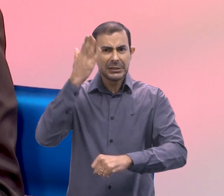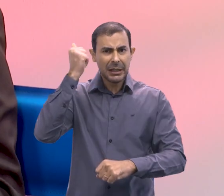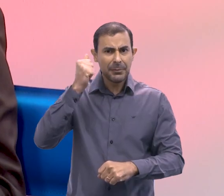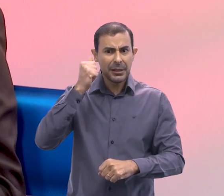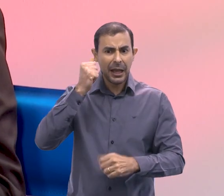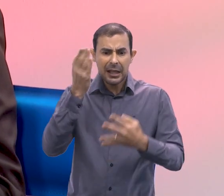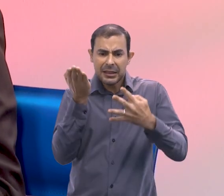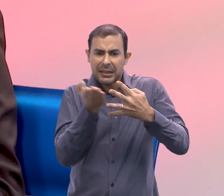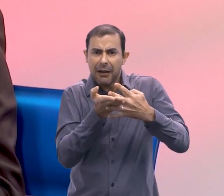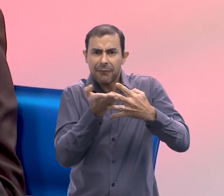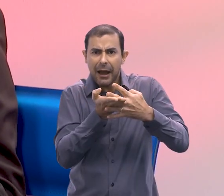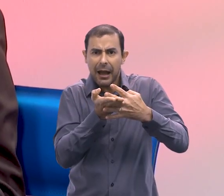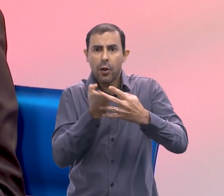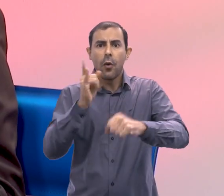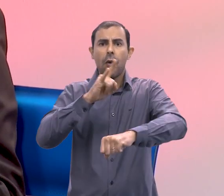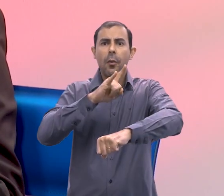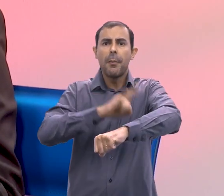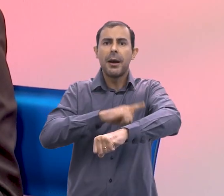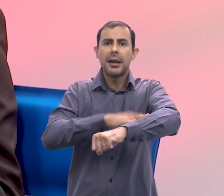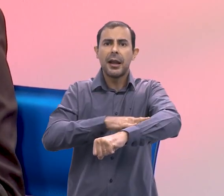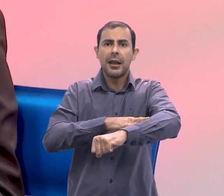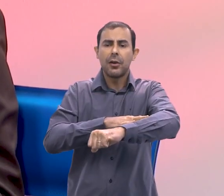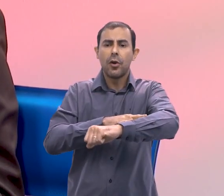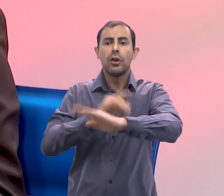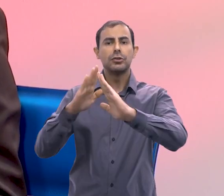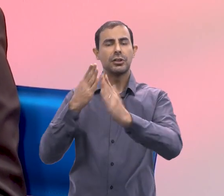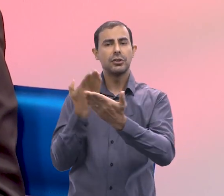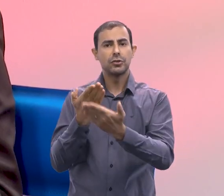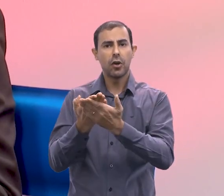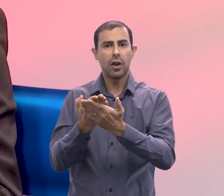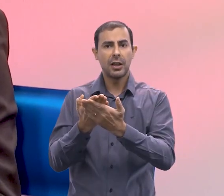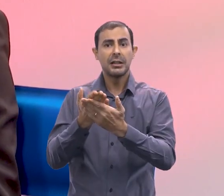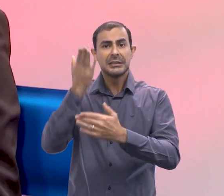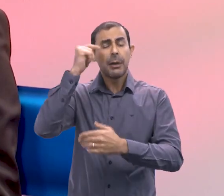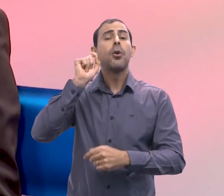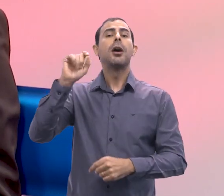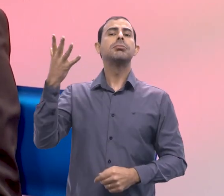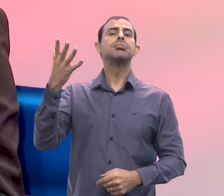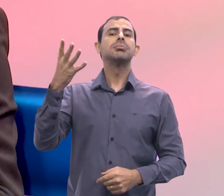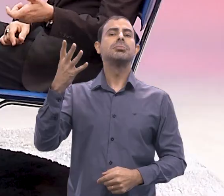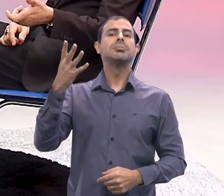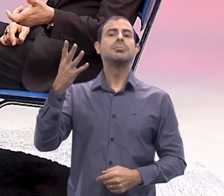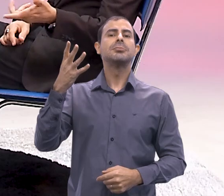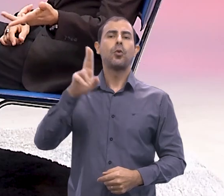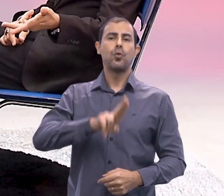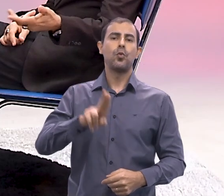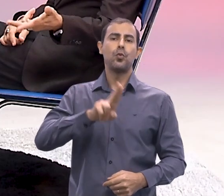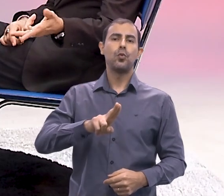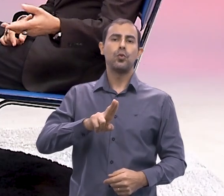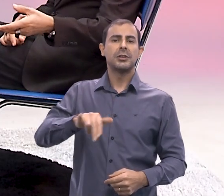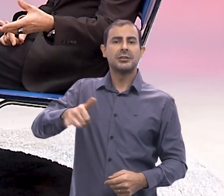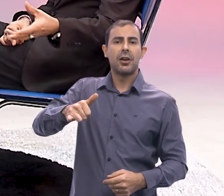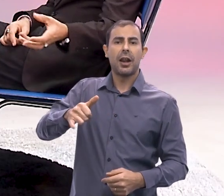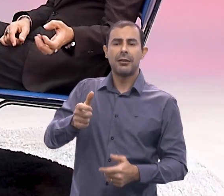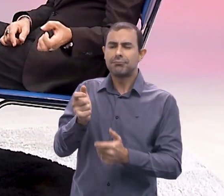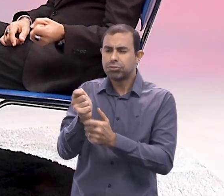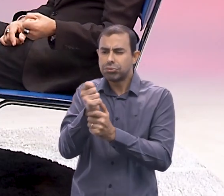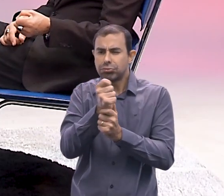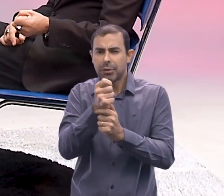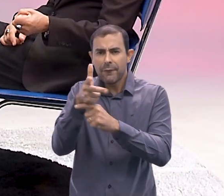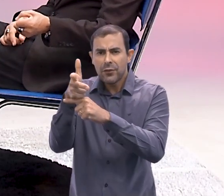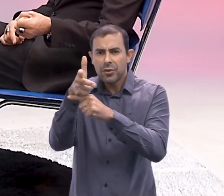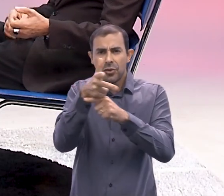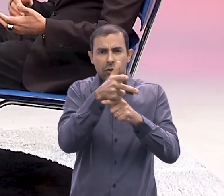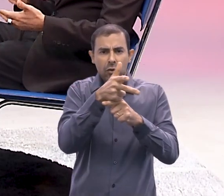filho, com o adolescente, no intervalo dentro do banheiro da escola? Principalmente o uso do celular. As pessoas gravam o menino, a menina fazendo